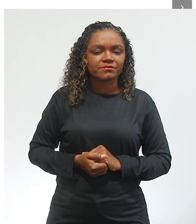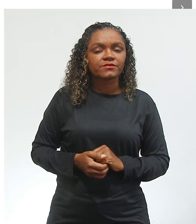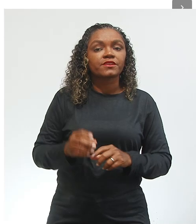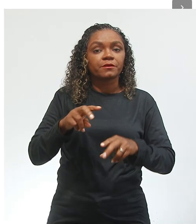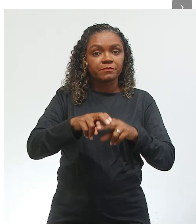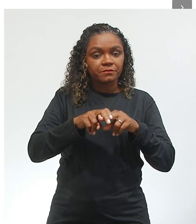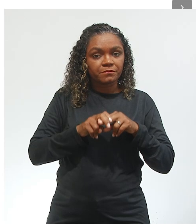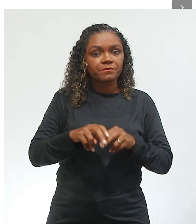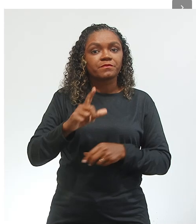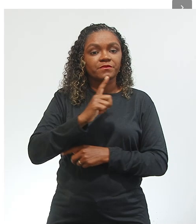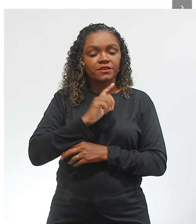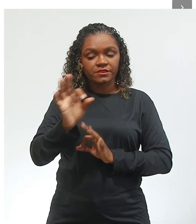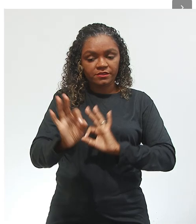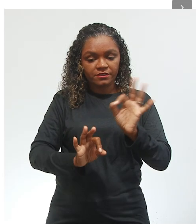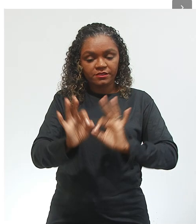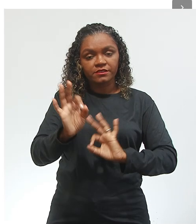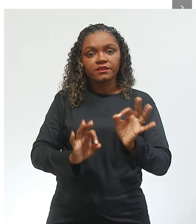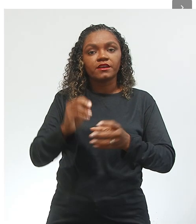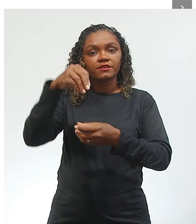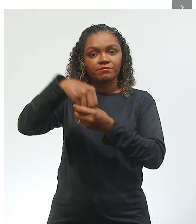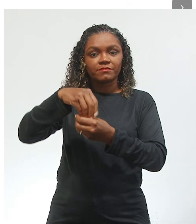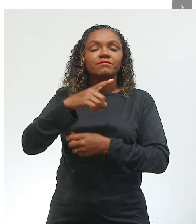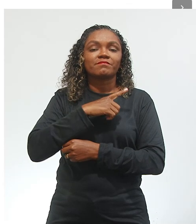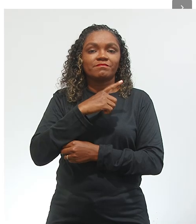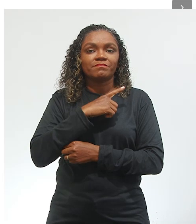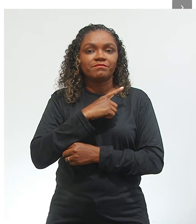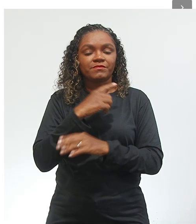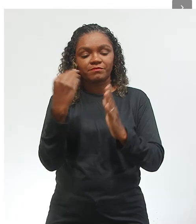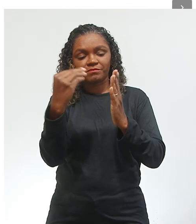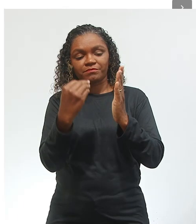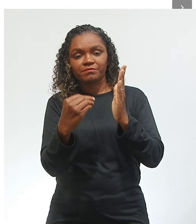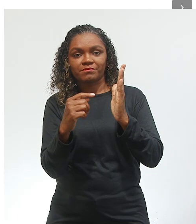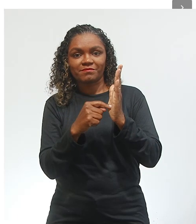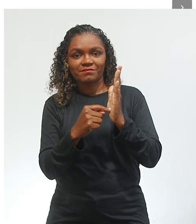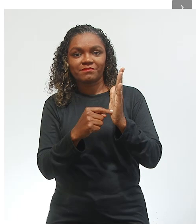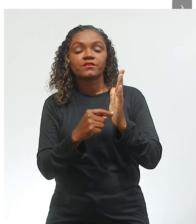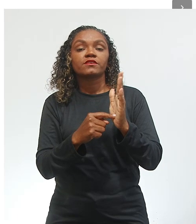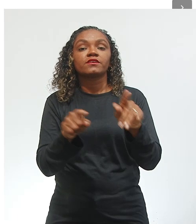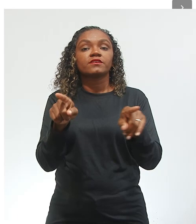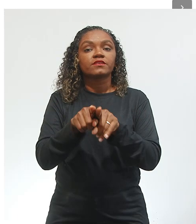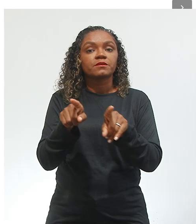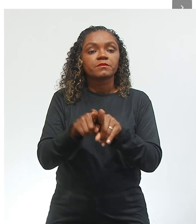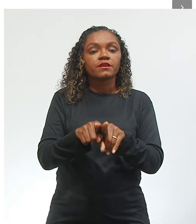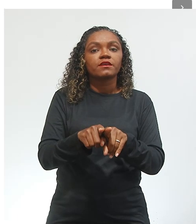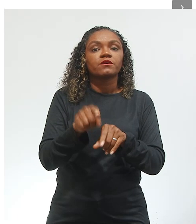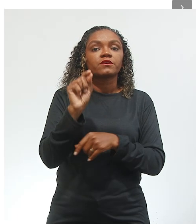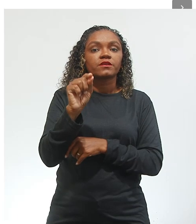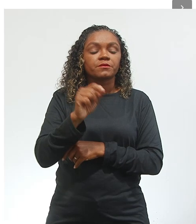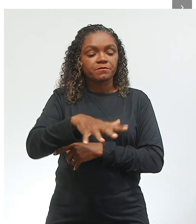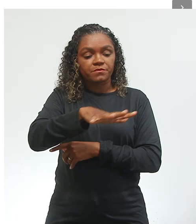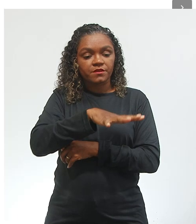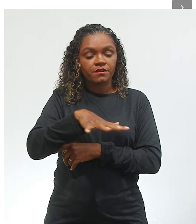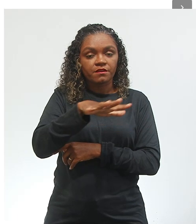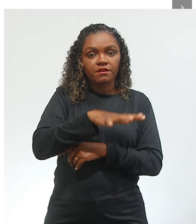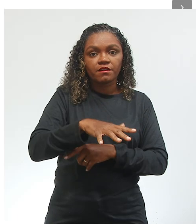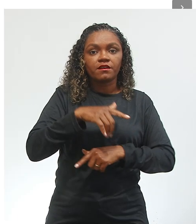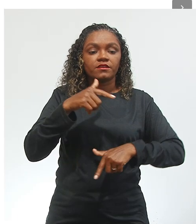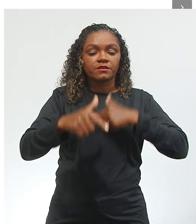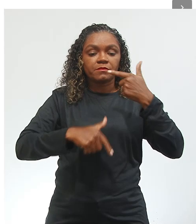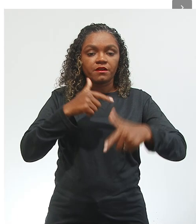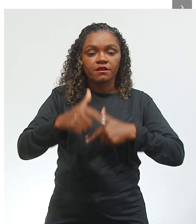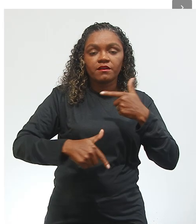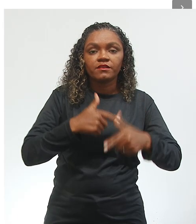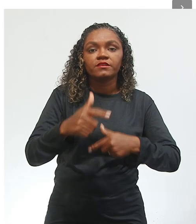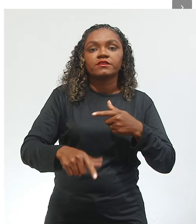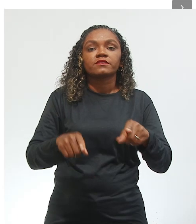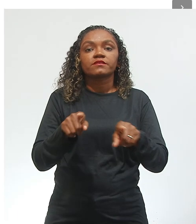estratégico. Então, ele está dentro desse planejamento estratégico. Ele também pode ser compreendido como plano da área funcional